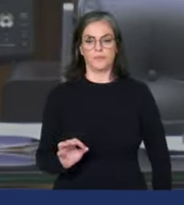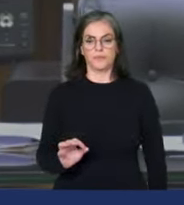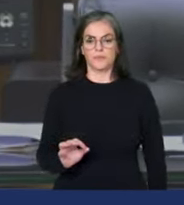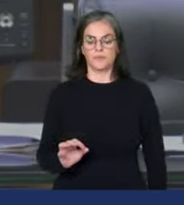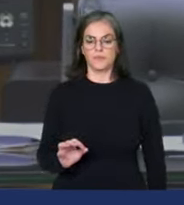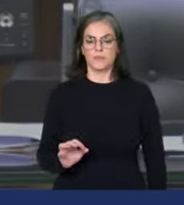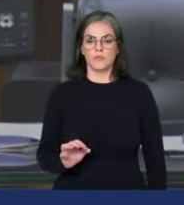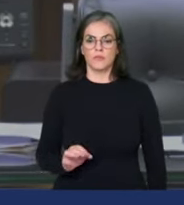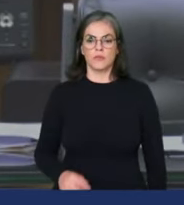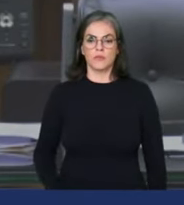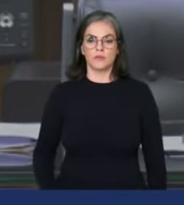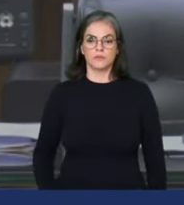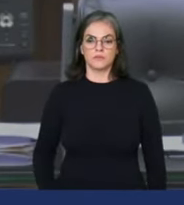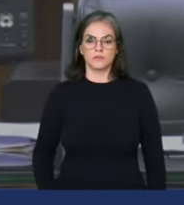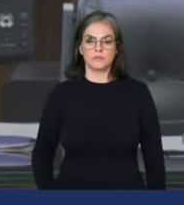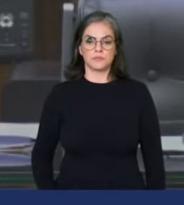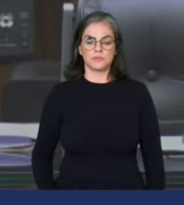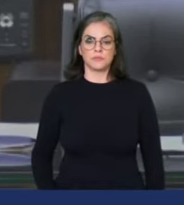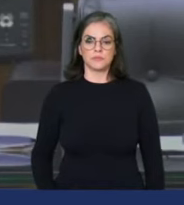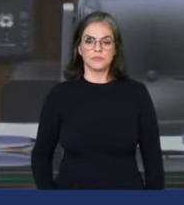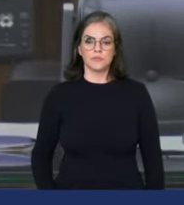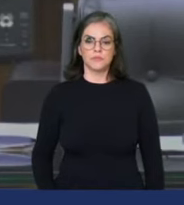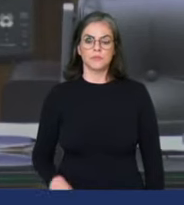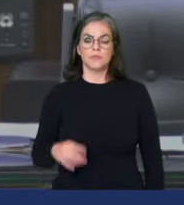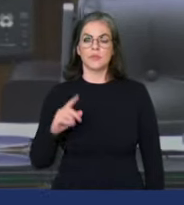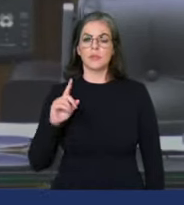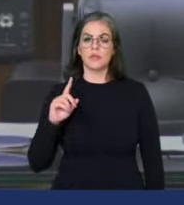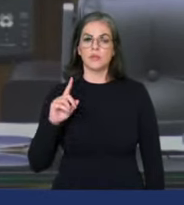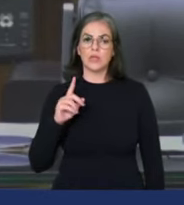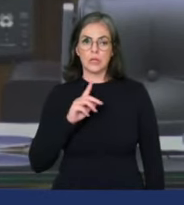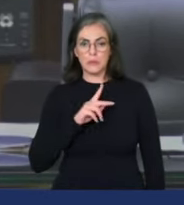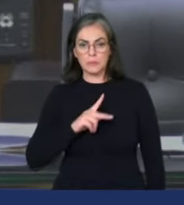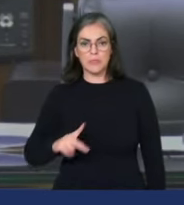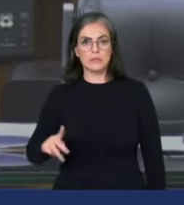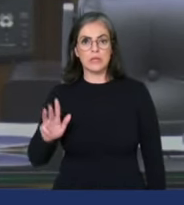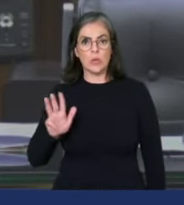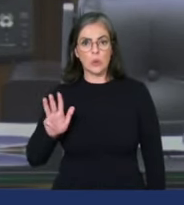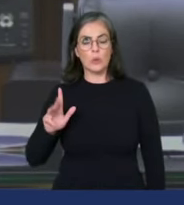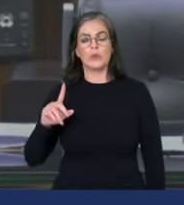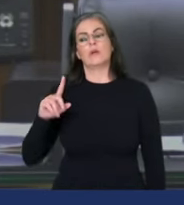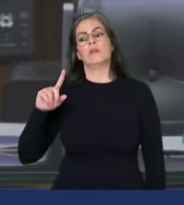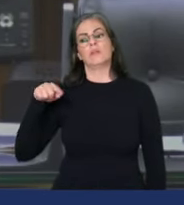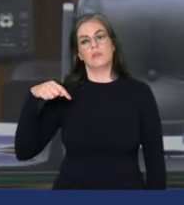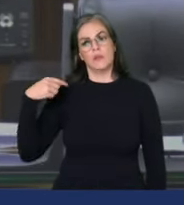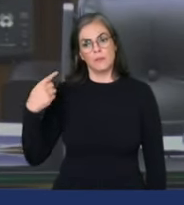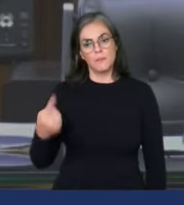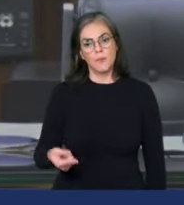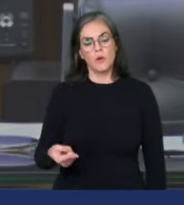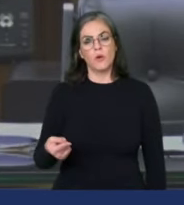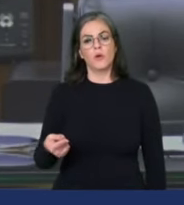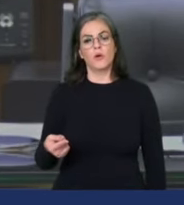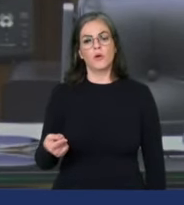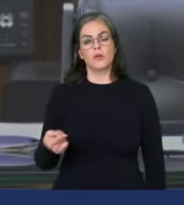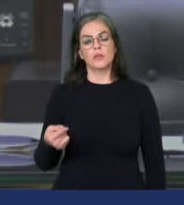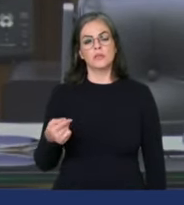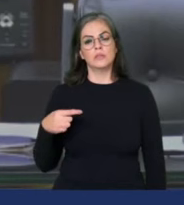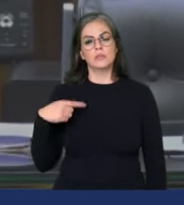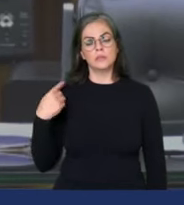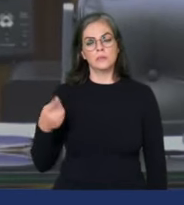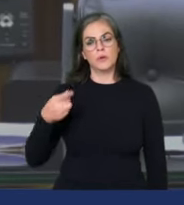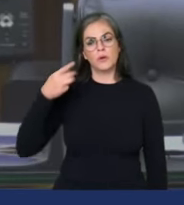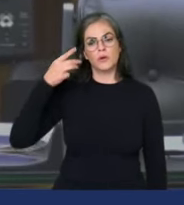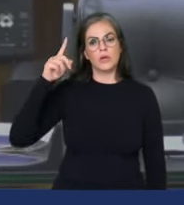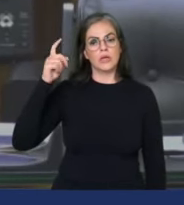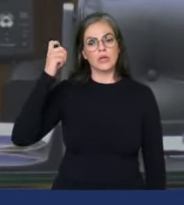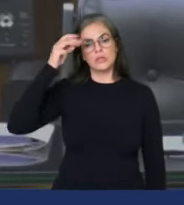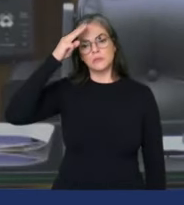da União. Depois do presidente Lula, e agora com o presidente Temer, o ex-presidente Temer e o